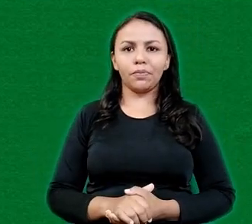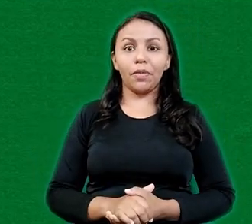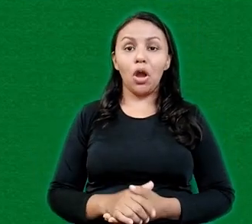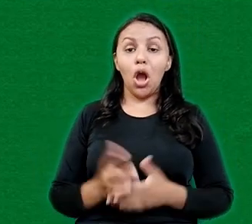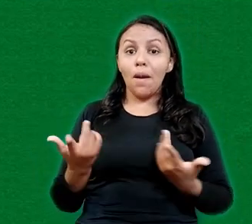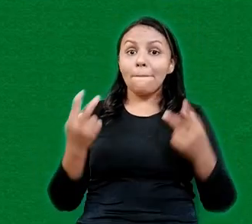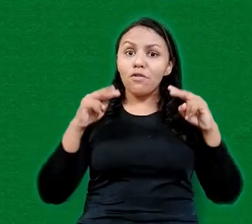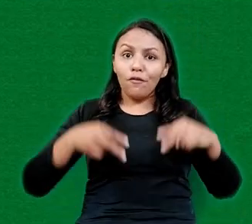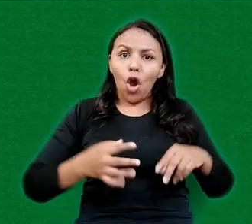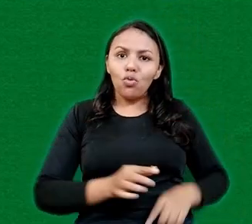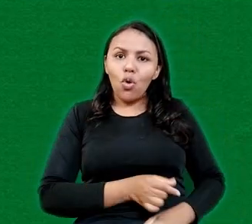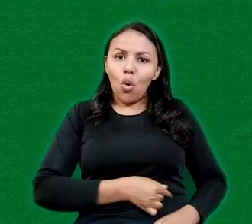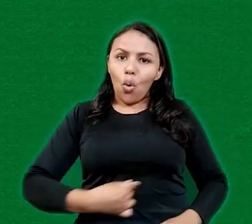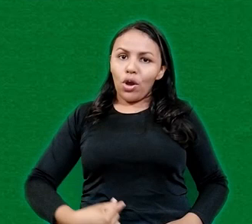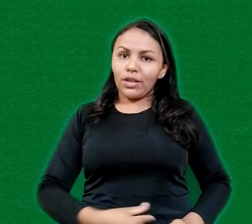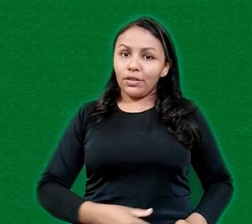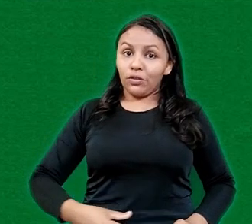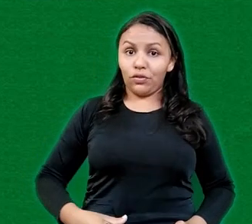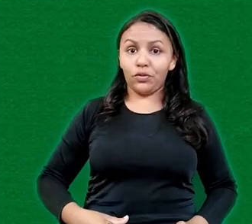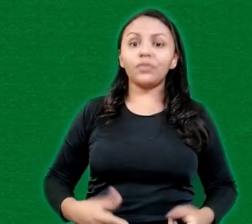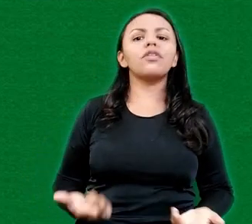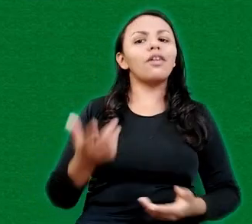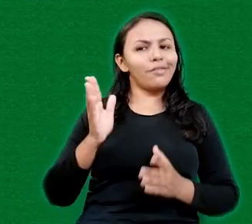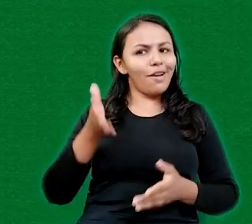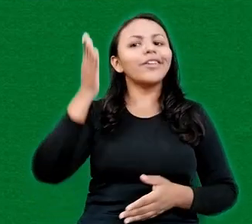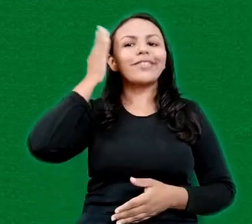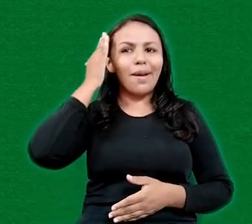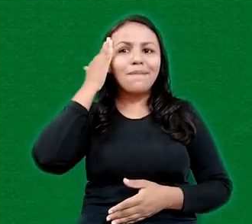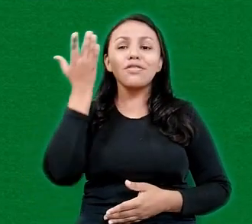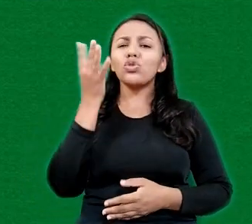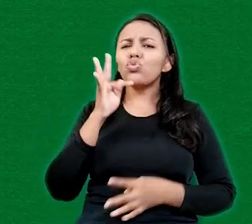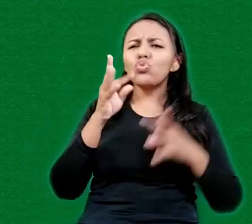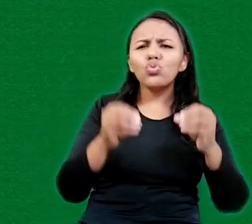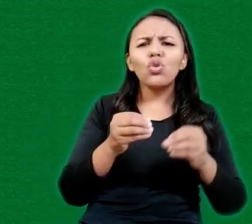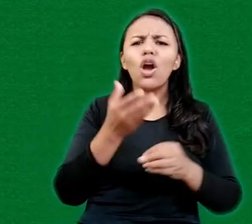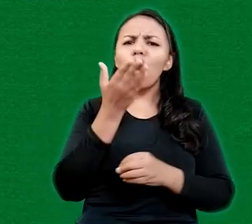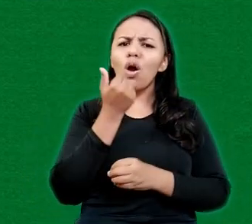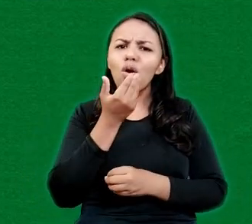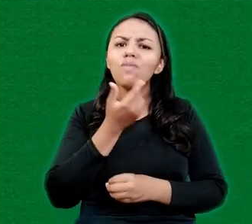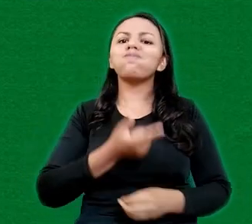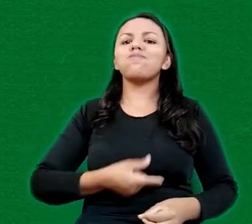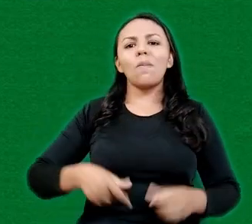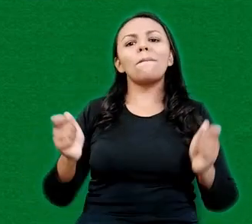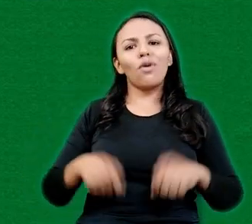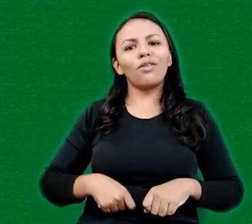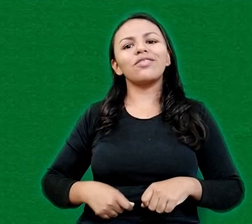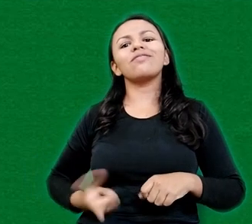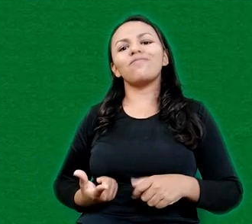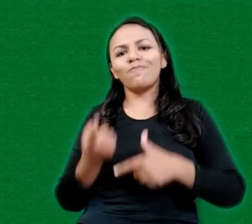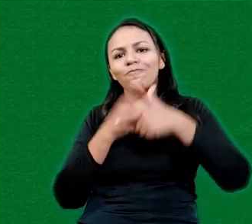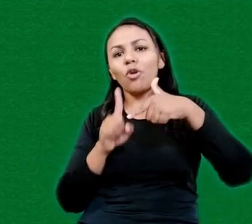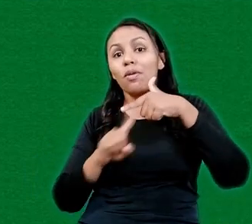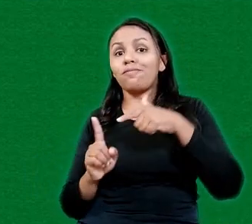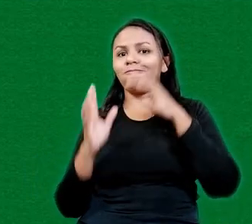o intestino, nós sabemos que o que nós consumimos, ele pode afetar diretamente ao sistema nervoso